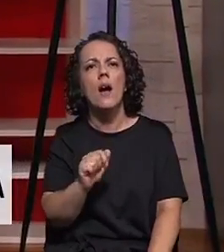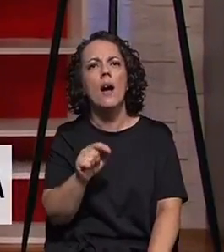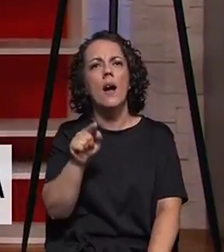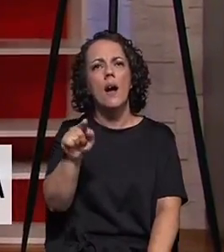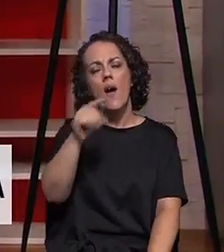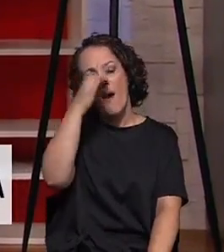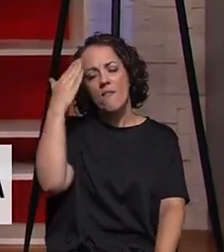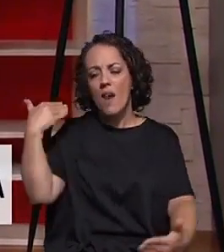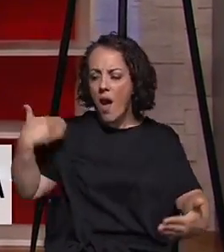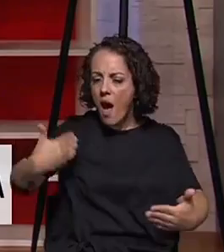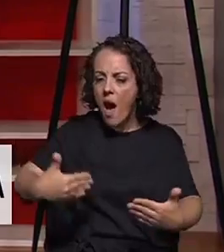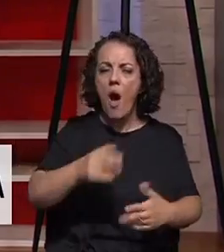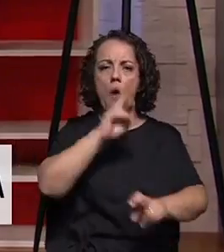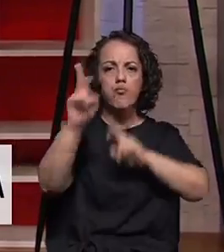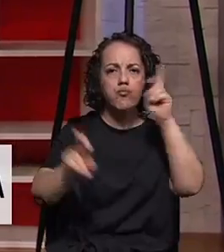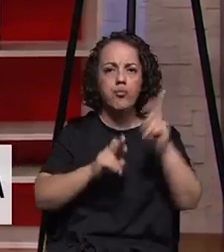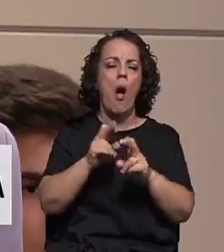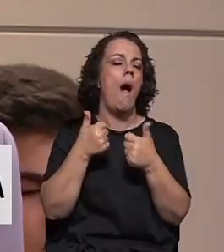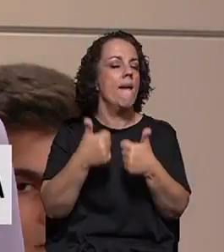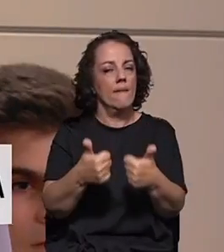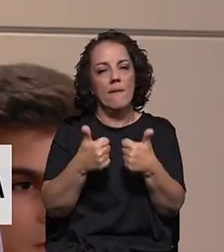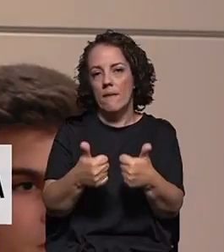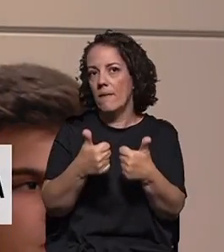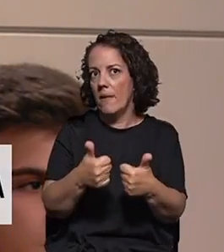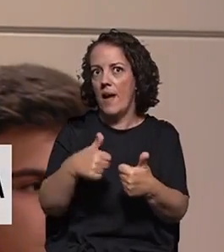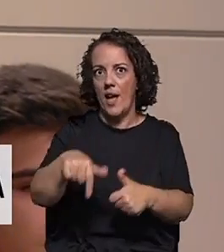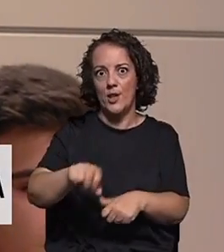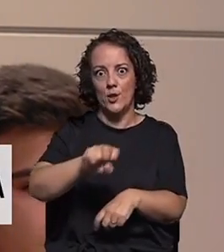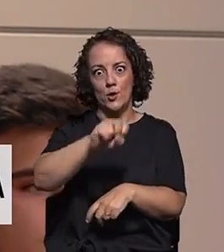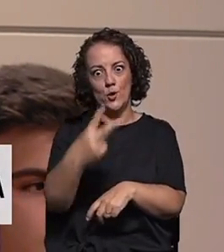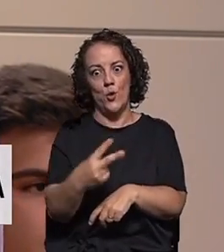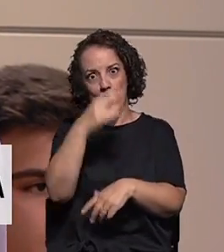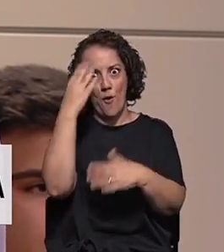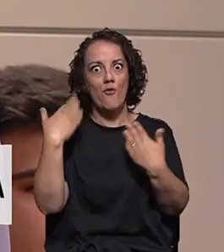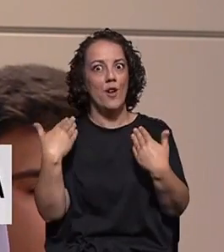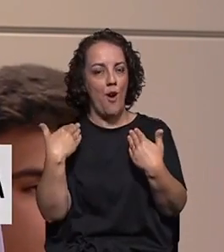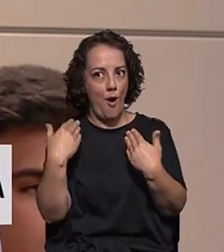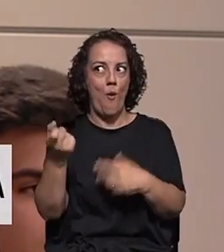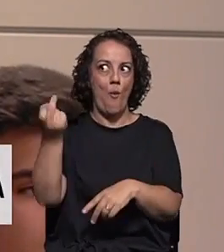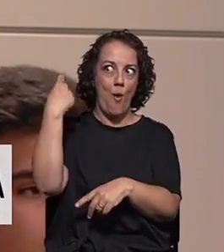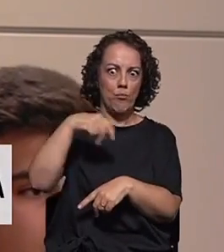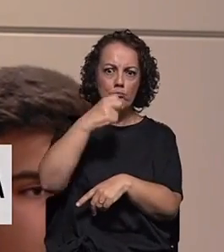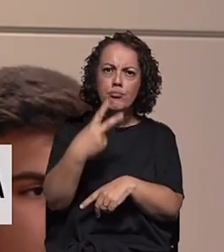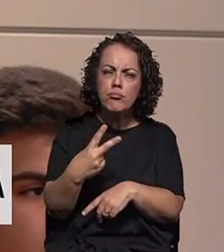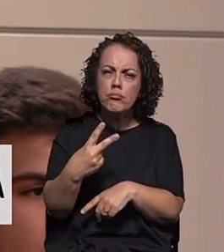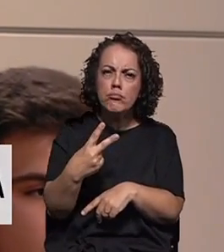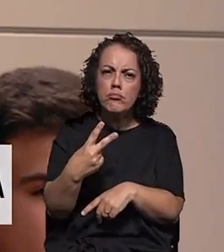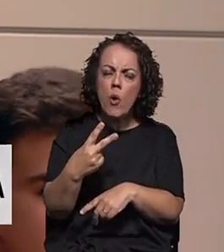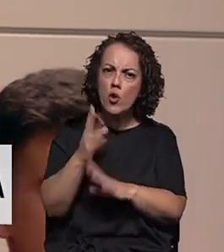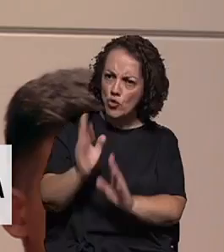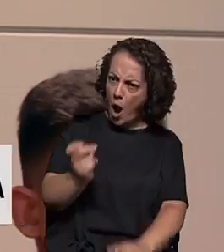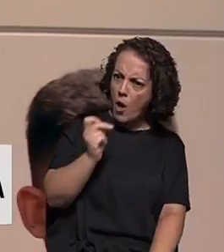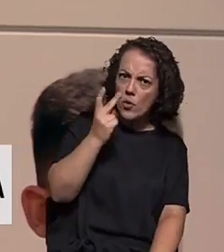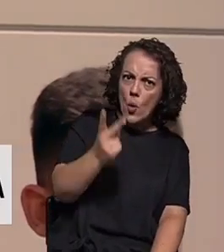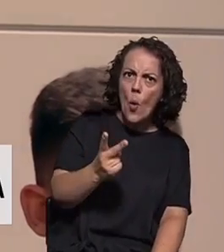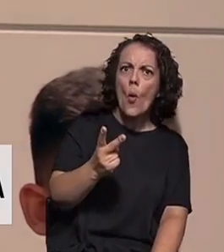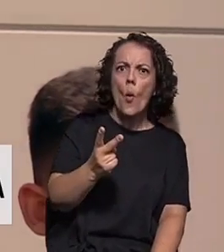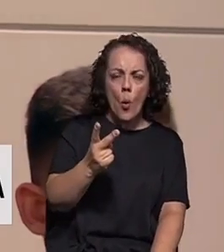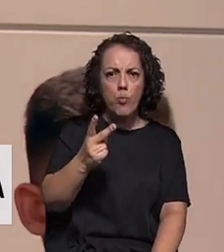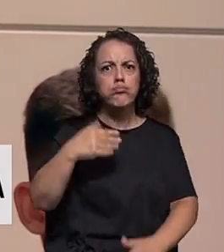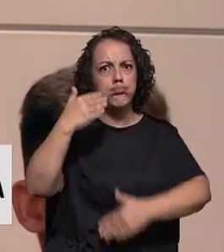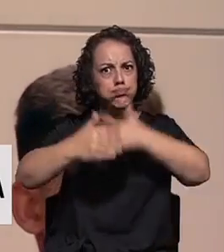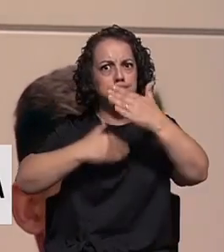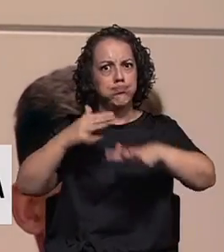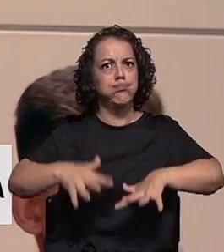o verão e a estrada e os concertos? Está a ser fantástico, é o meu segundo verão, tenho uma agenda muito boa, amanhã é vou estar... É o segundo, olho para dois anos, cresceu muito. É um bocadinho, está muito